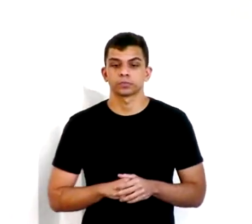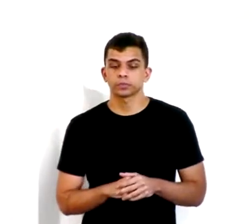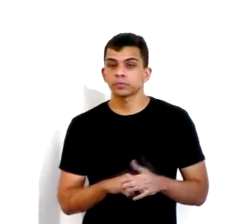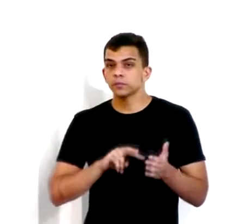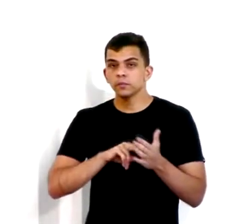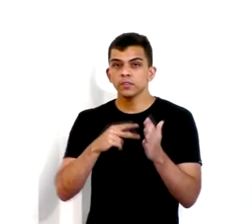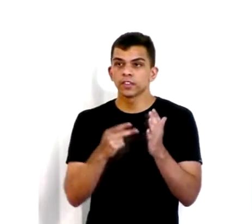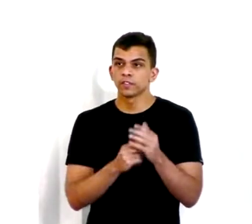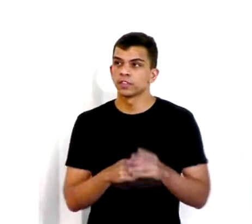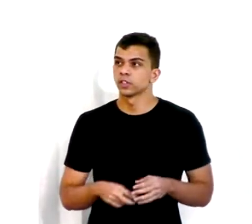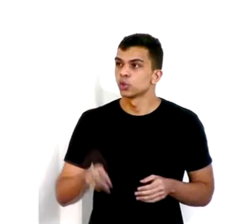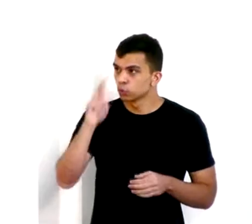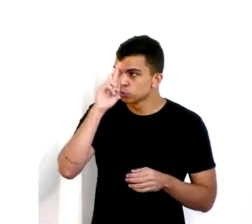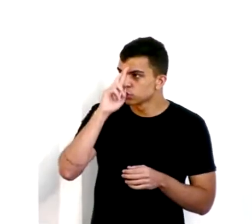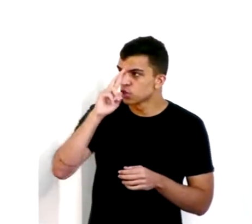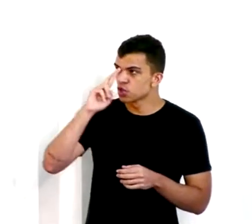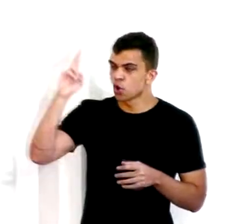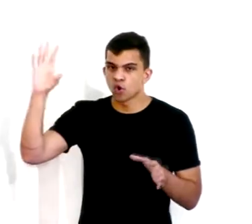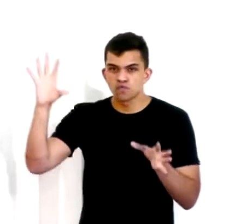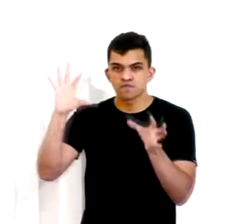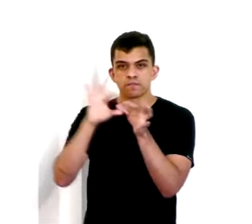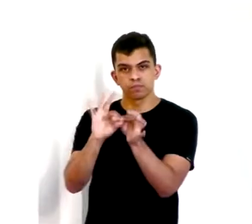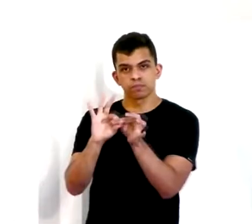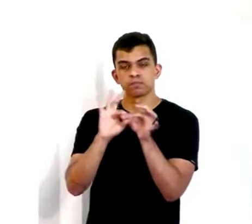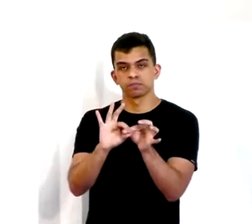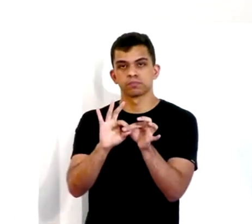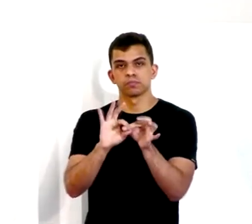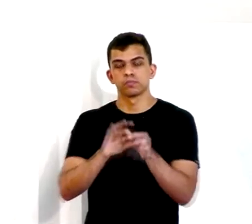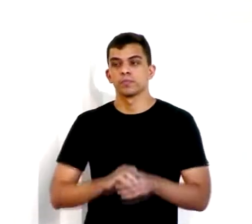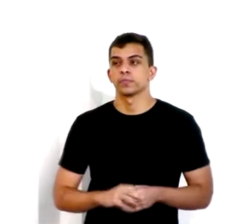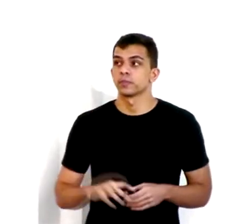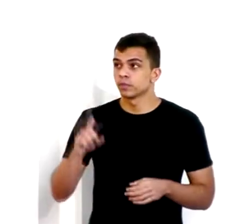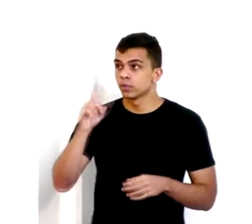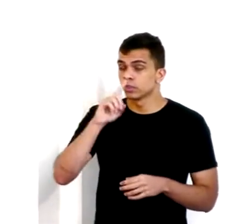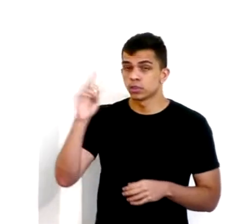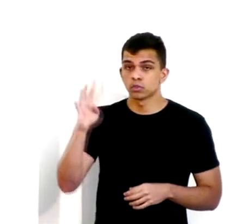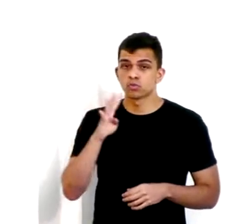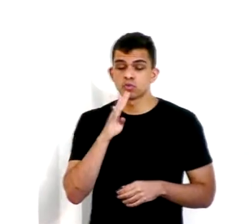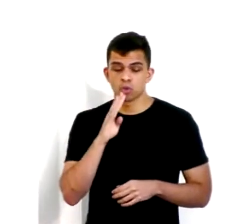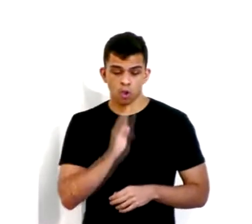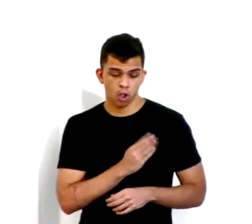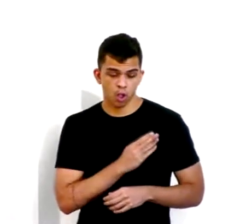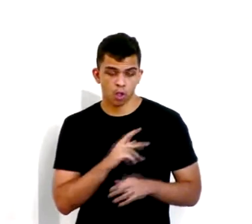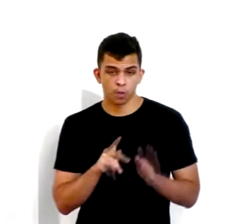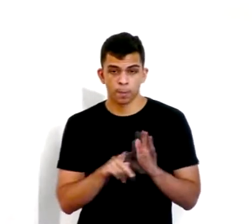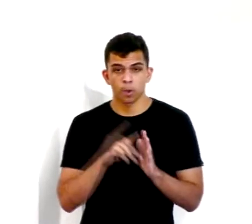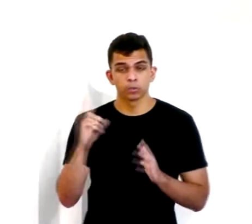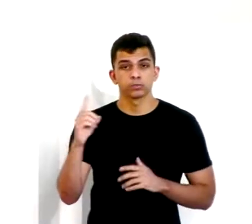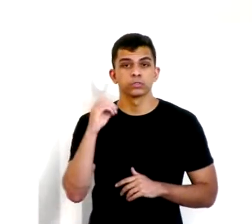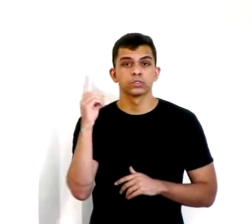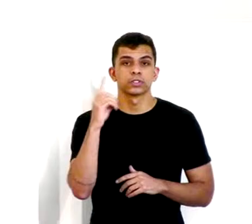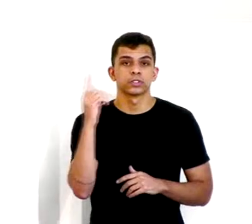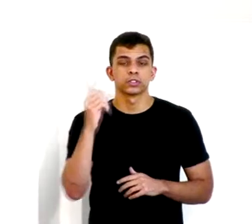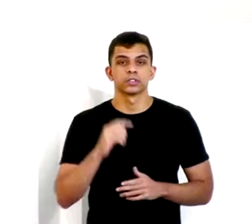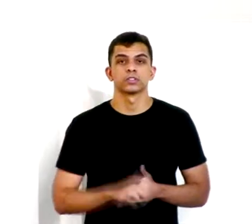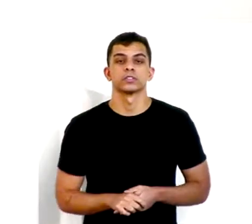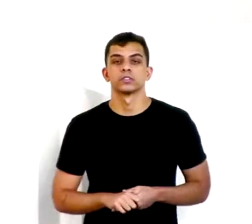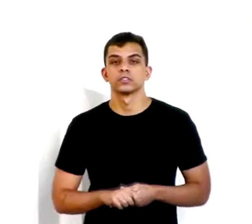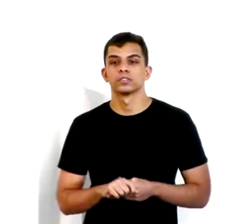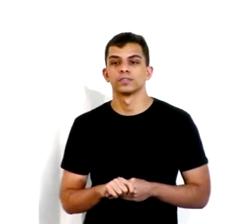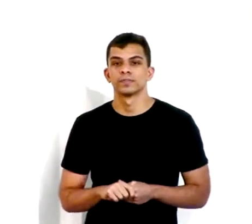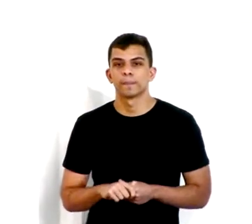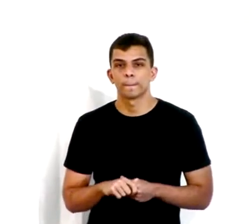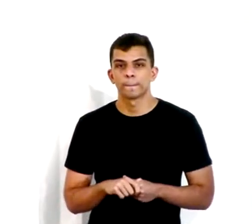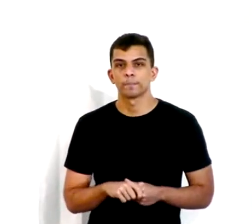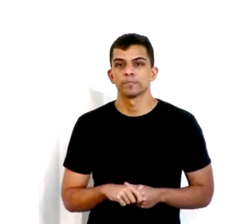está recorrendo a este Deus, que conhece o seu coração, que tem um compromisso com os seus filhos,